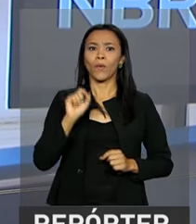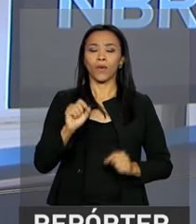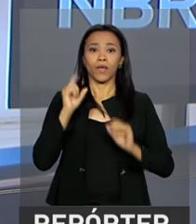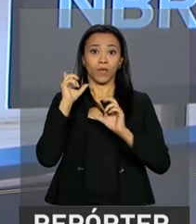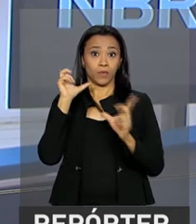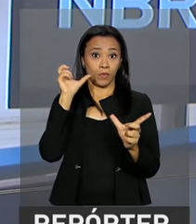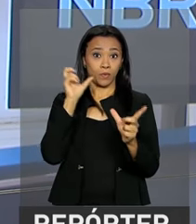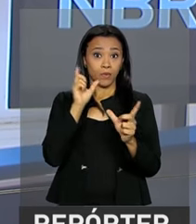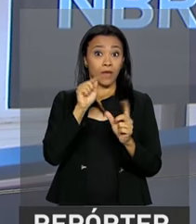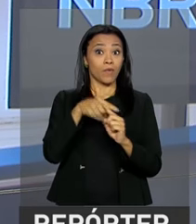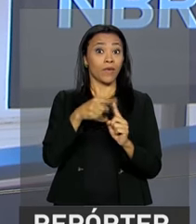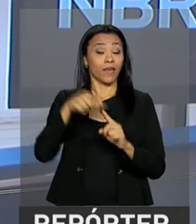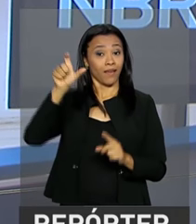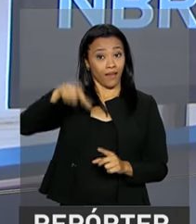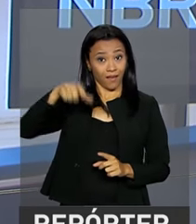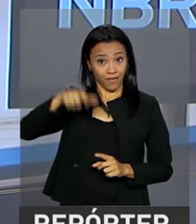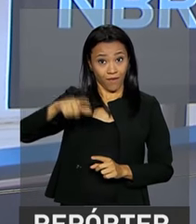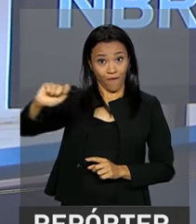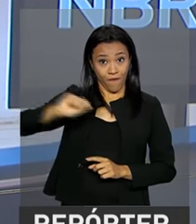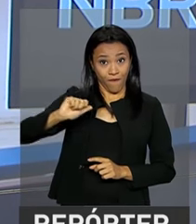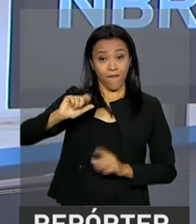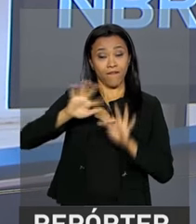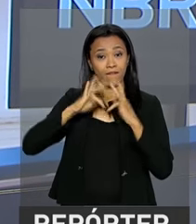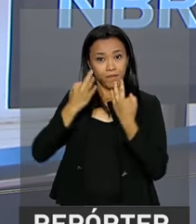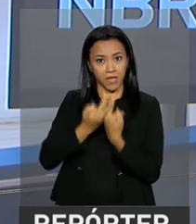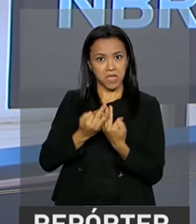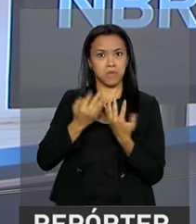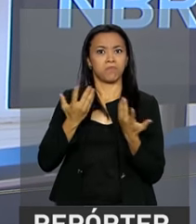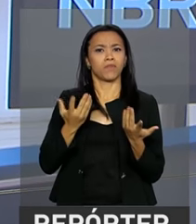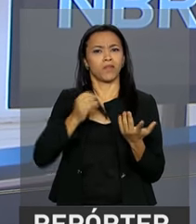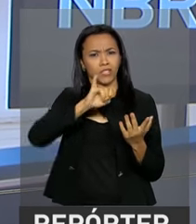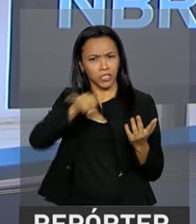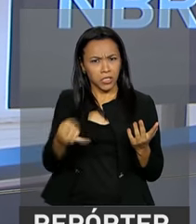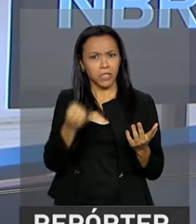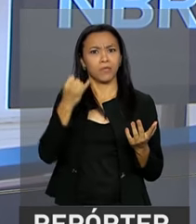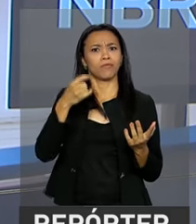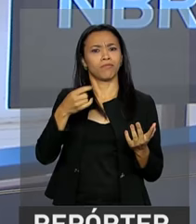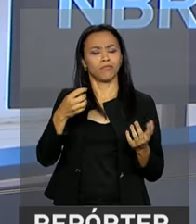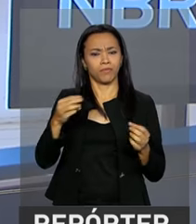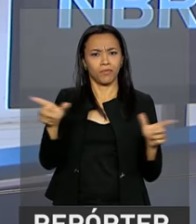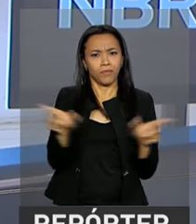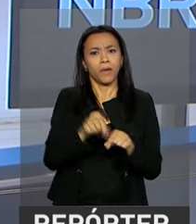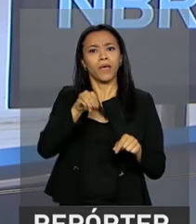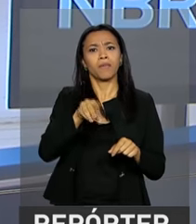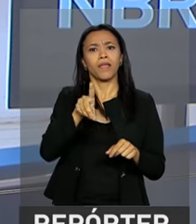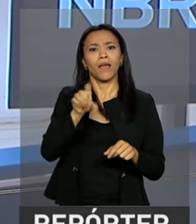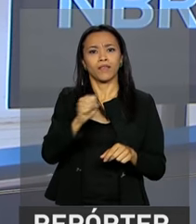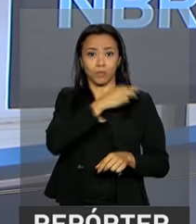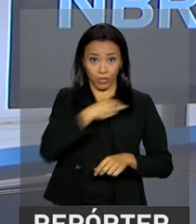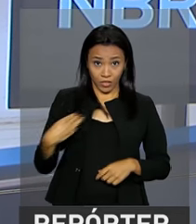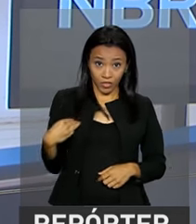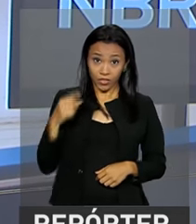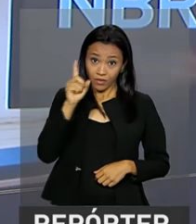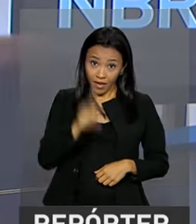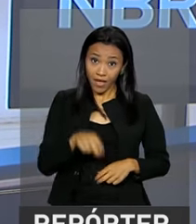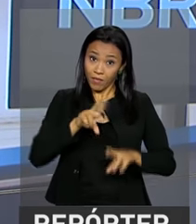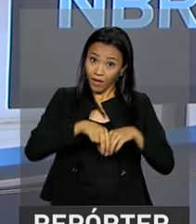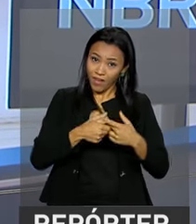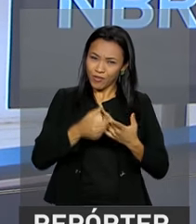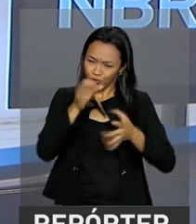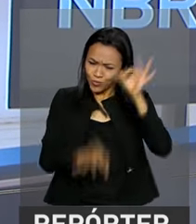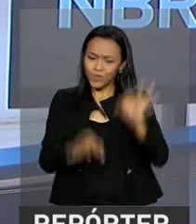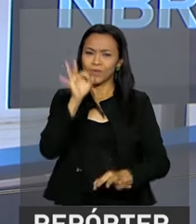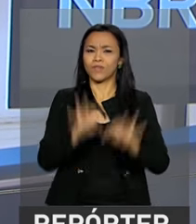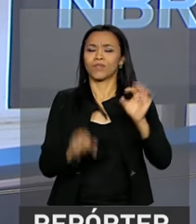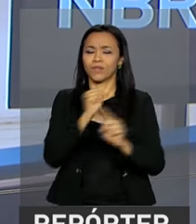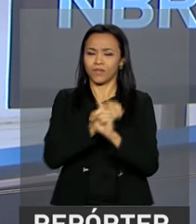de espera do Bolsa Família em janeiro. Para o ministro do Desenvolvimento Social e Agrário, é uma questão de justiça